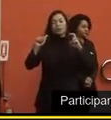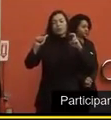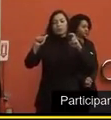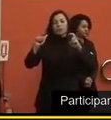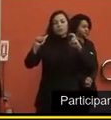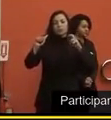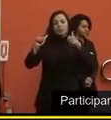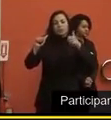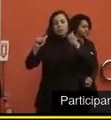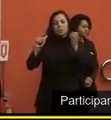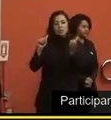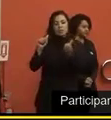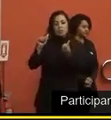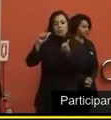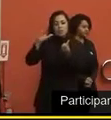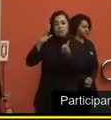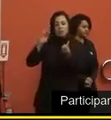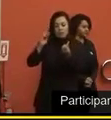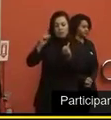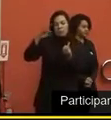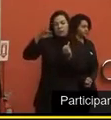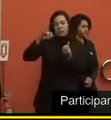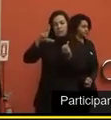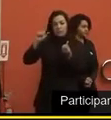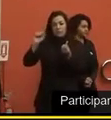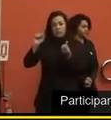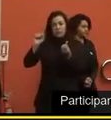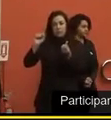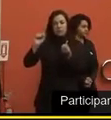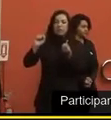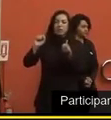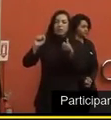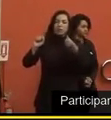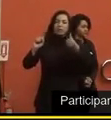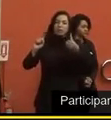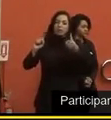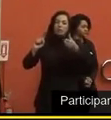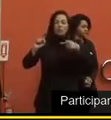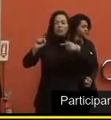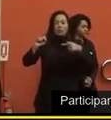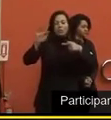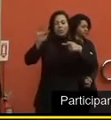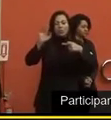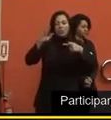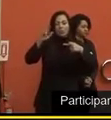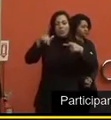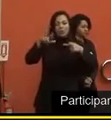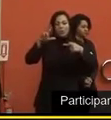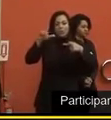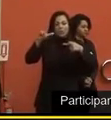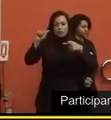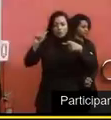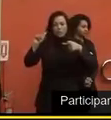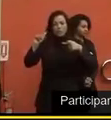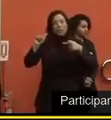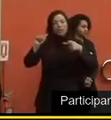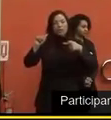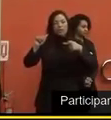Rodrigues, Driele de Oliveira Maschio, Fernanda Caroline